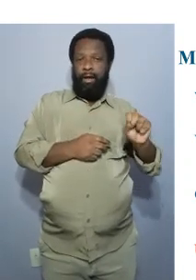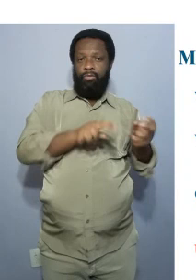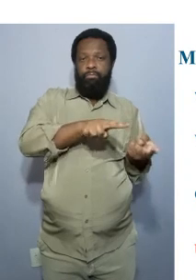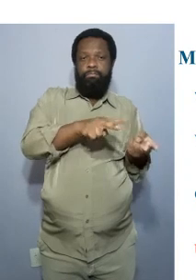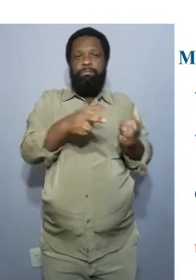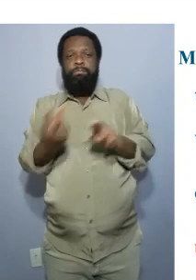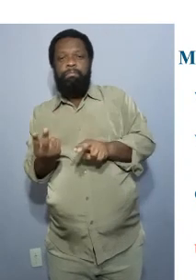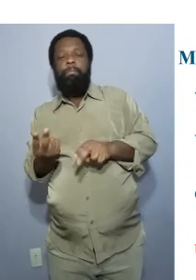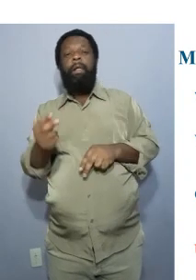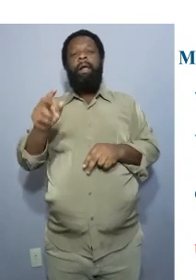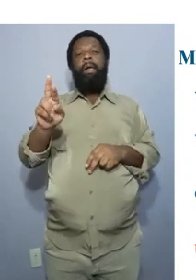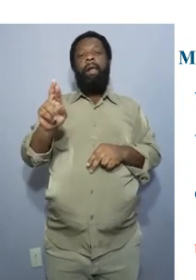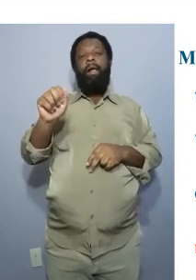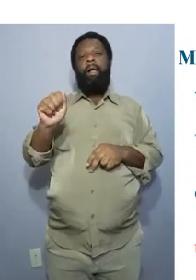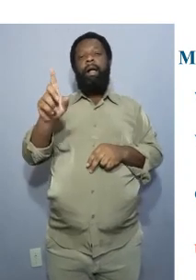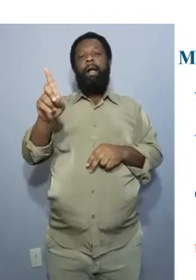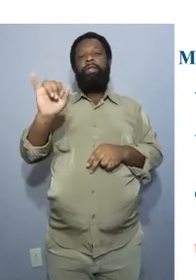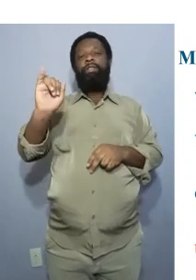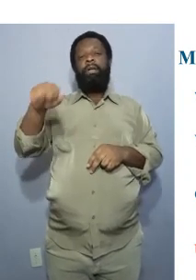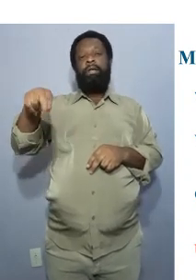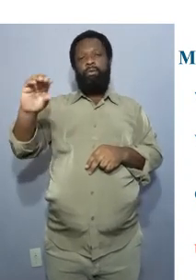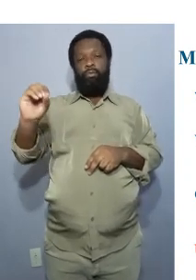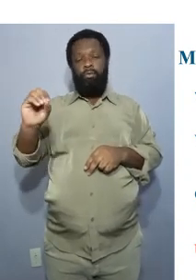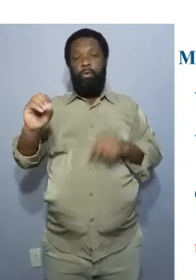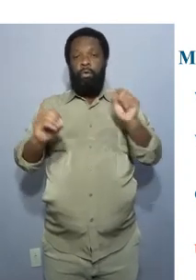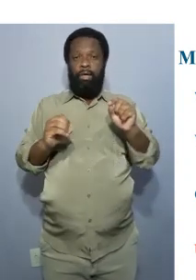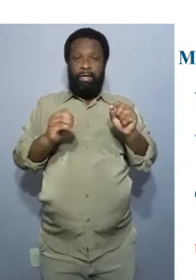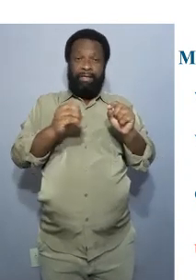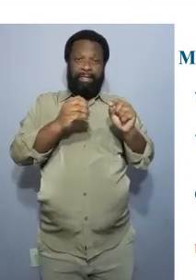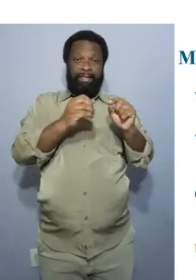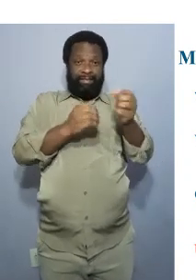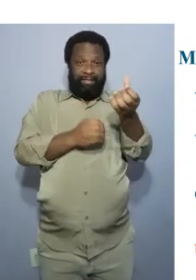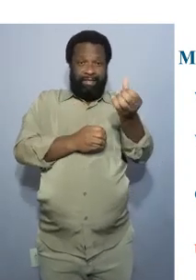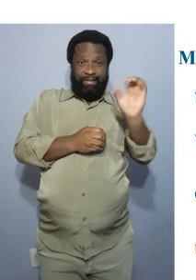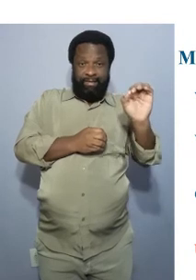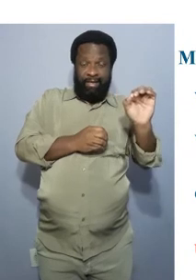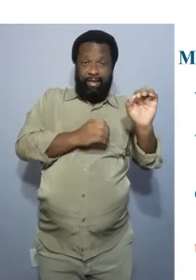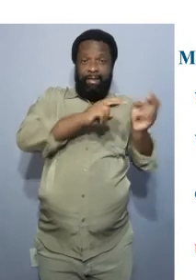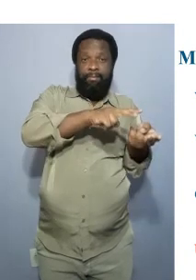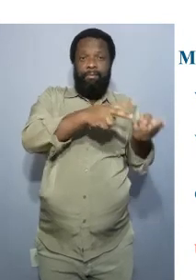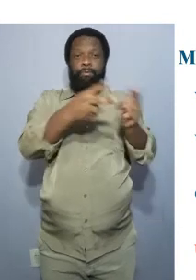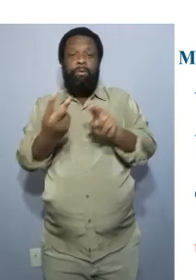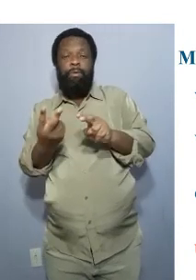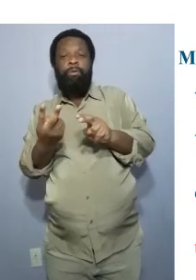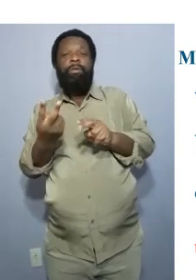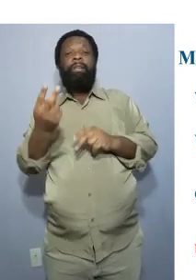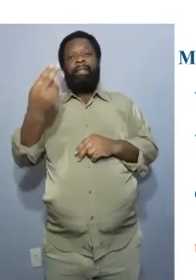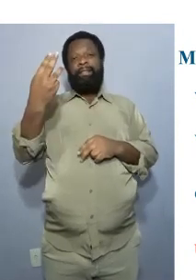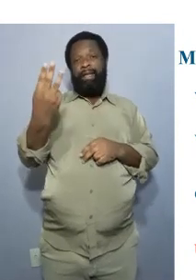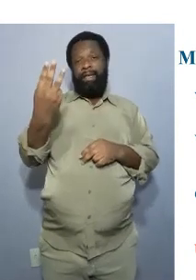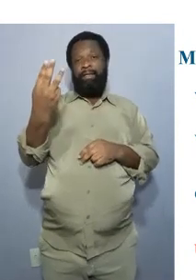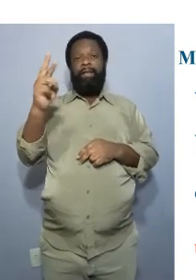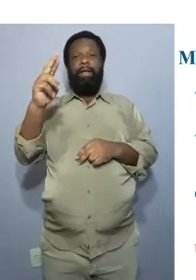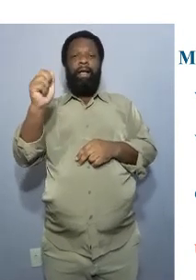aqui ele foi do A para o B e andou 60 graus, transforma para radianos, π sobre 3 rádio, e